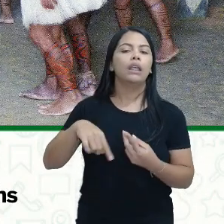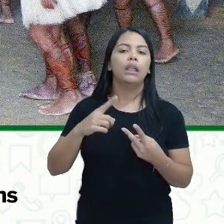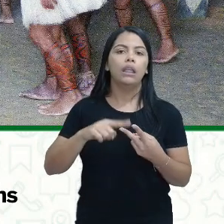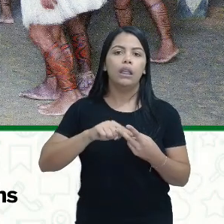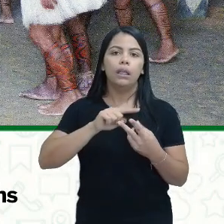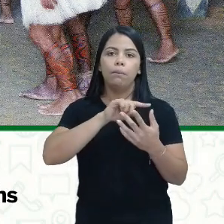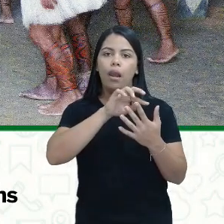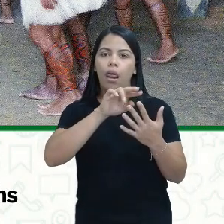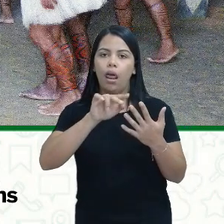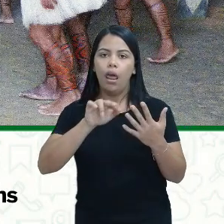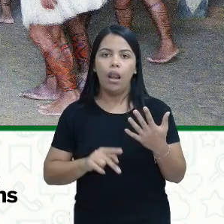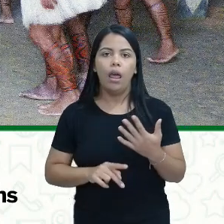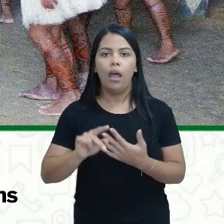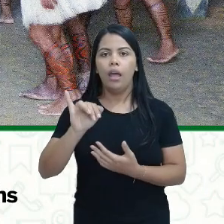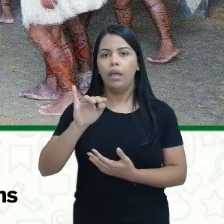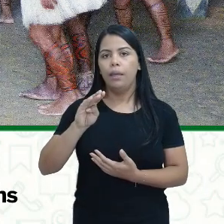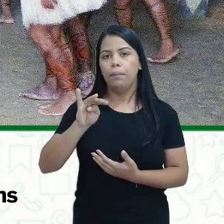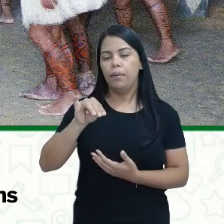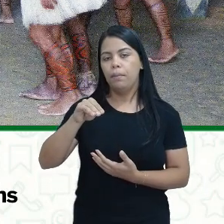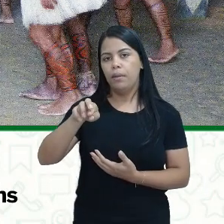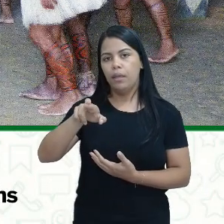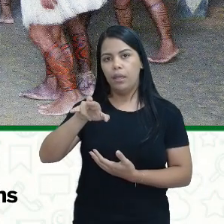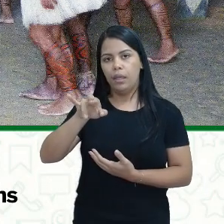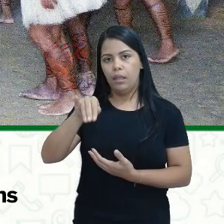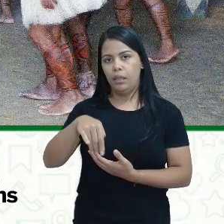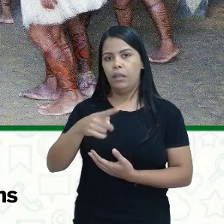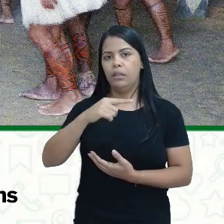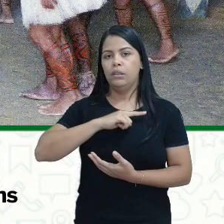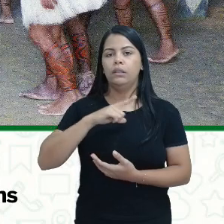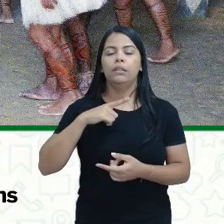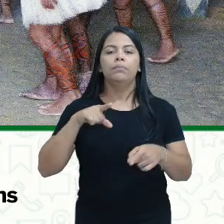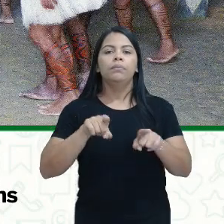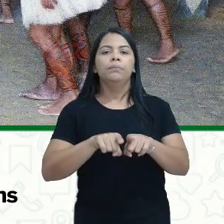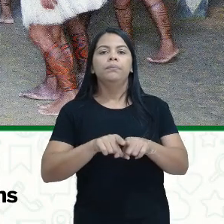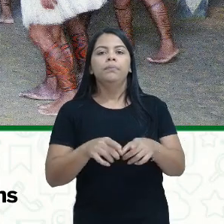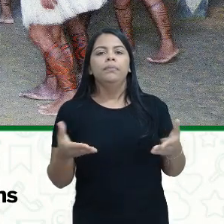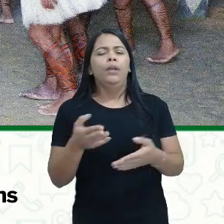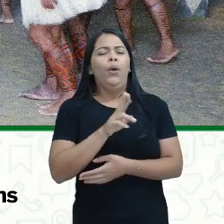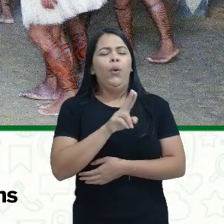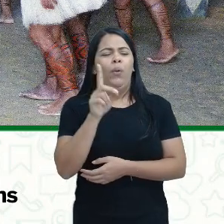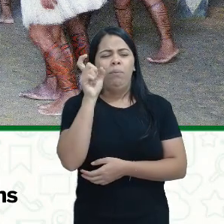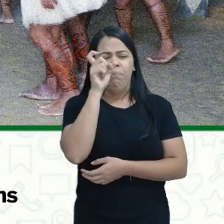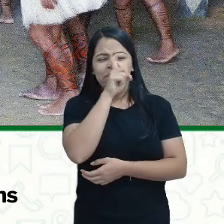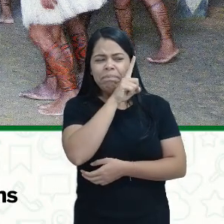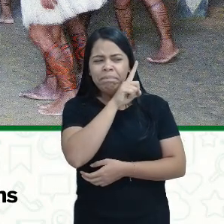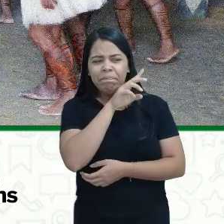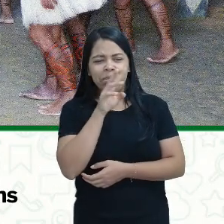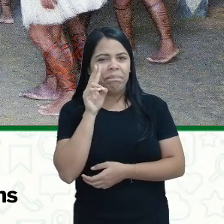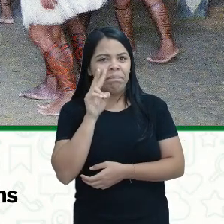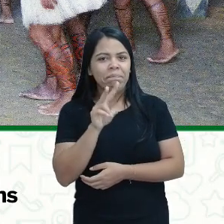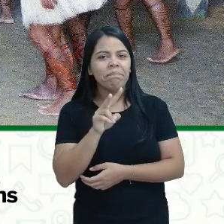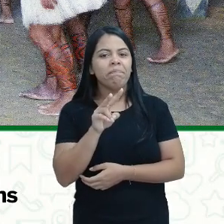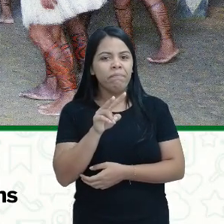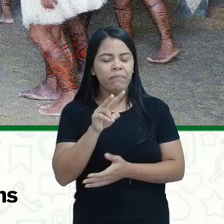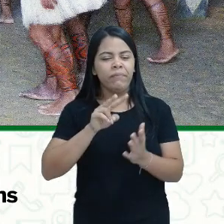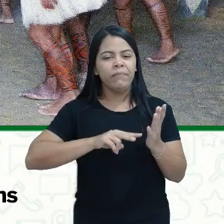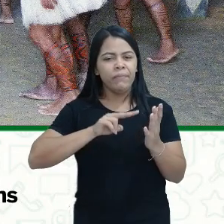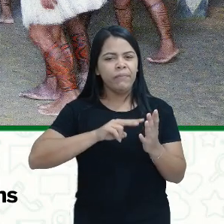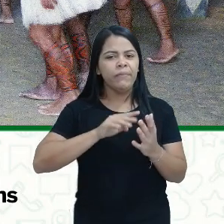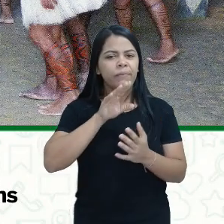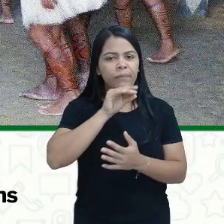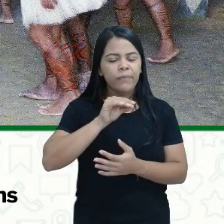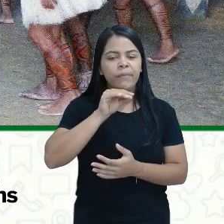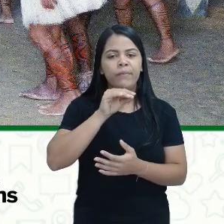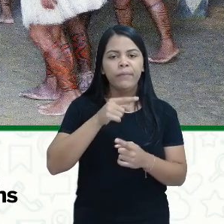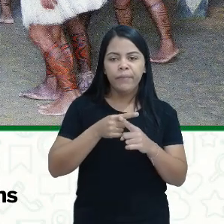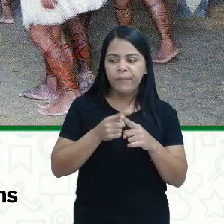também presente em Bimirim. E aí nós temos o... Agora não ficou difícil, viu, Devinho? Aí ficou difícil de pronunciar, mas